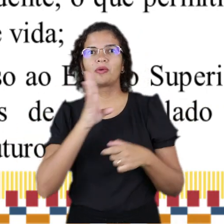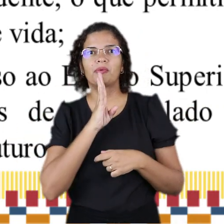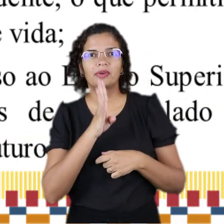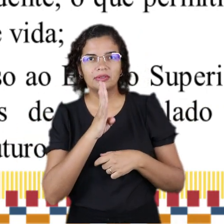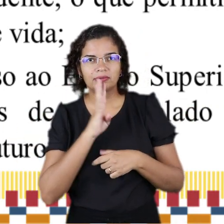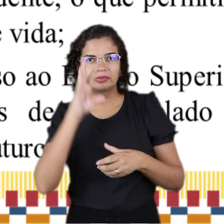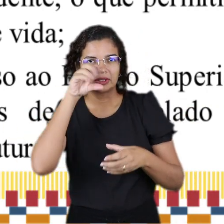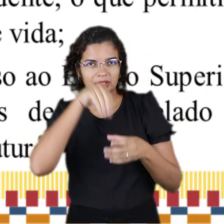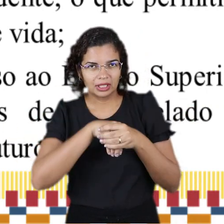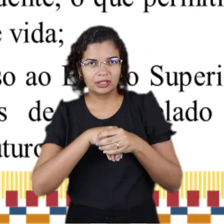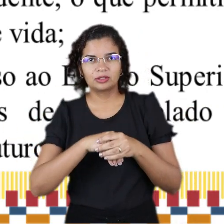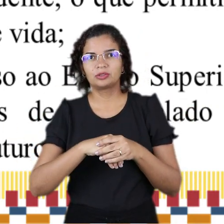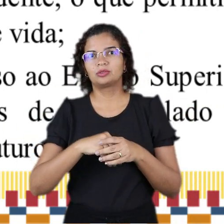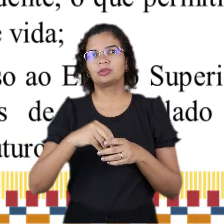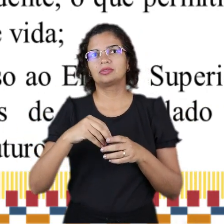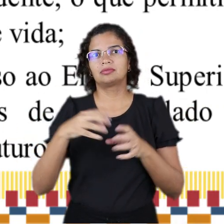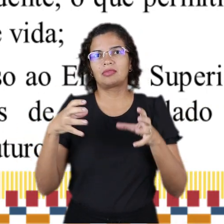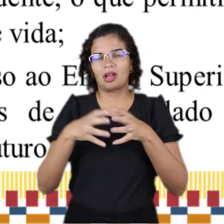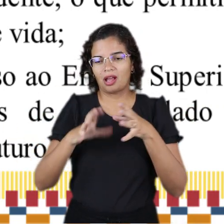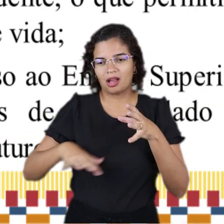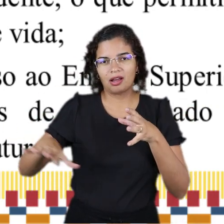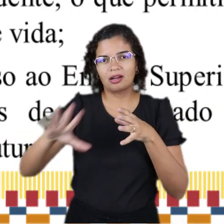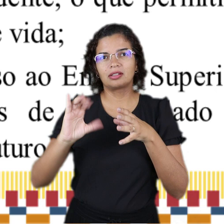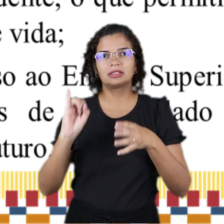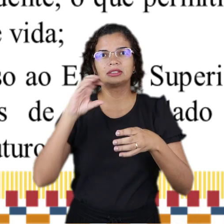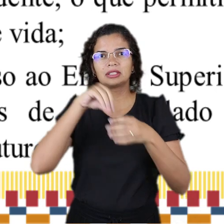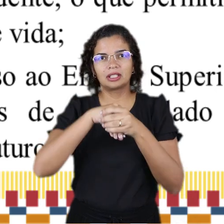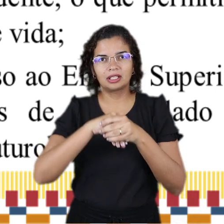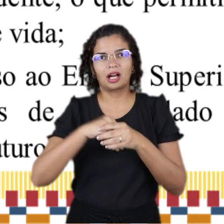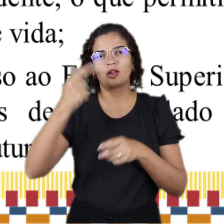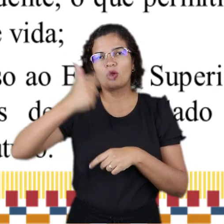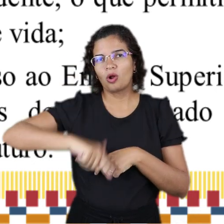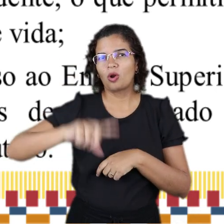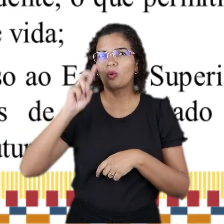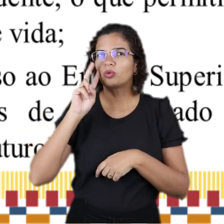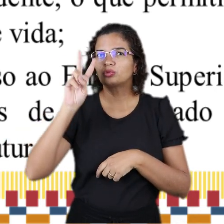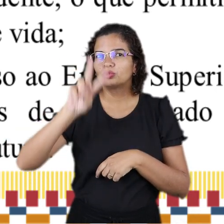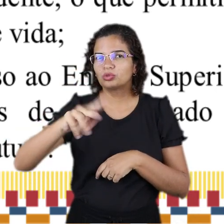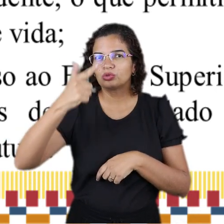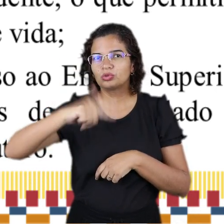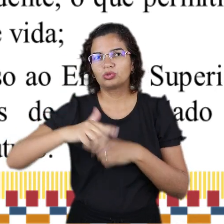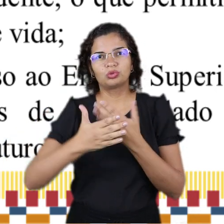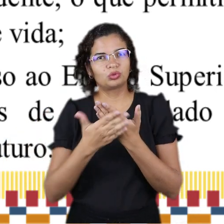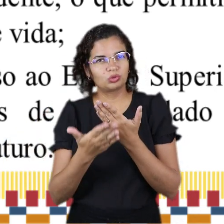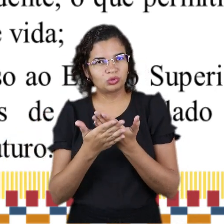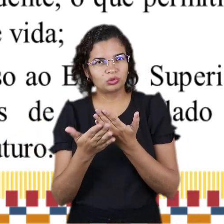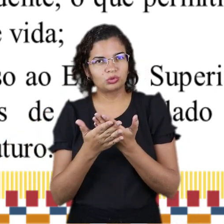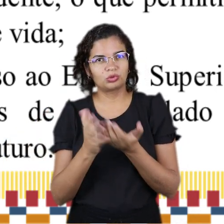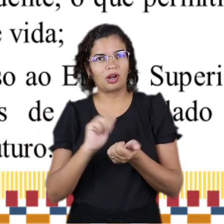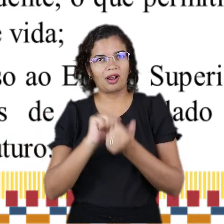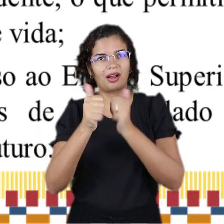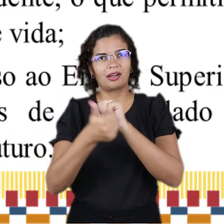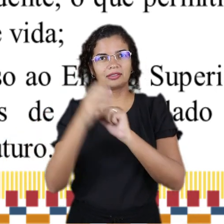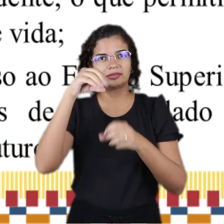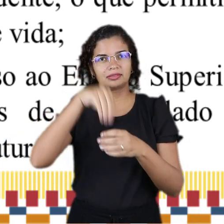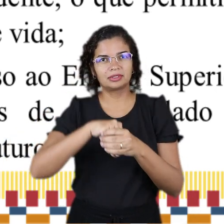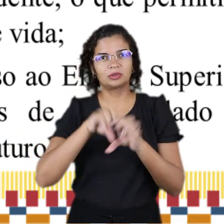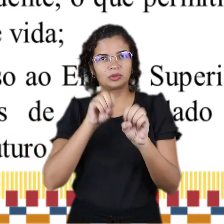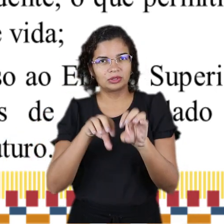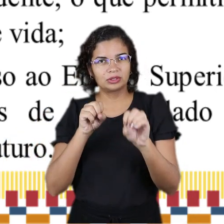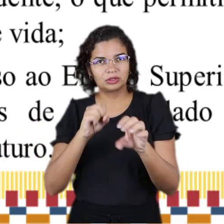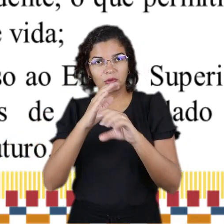continuidade do estudo, já com o olhar no acesso ao ensino superior do nosso egresso. Também